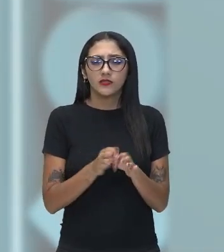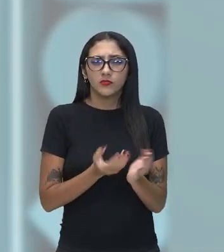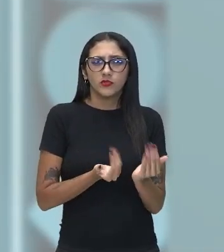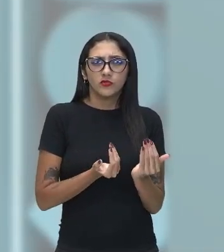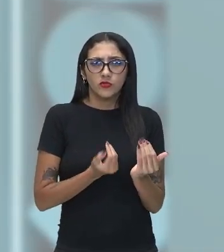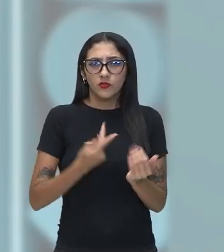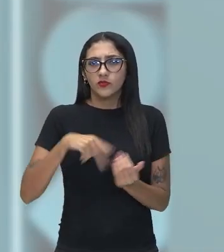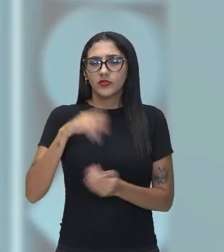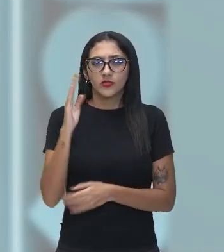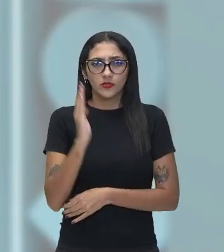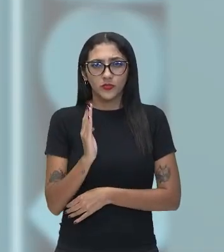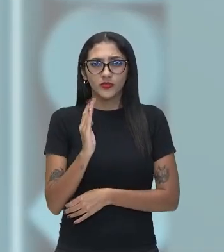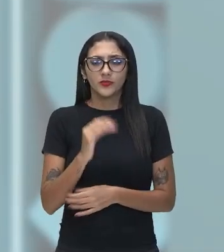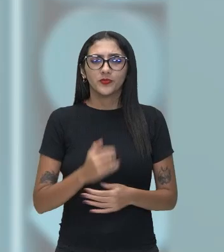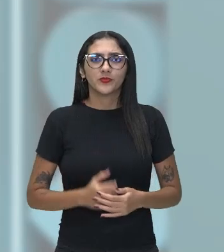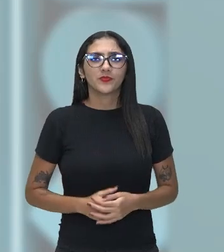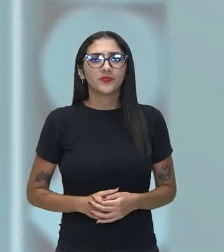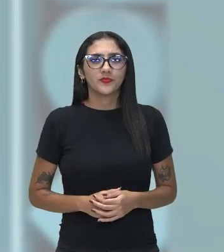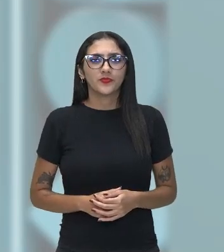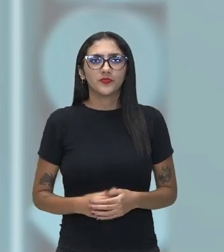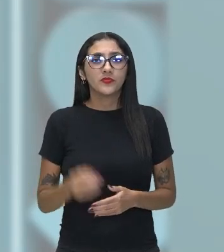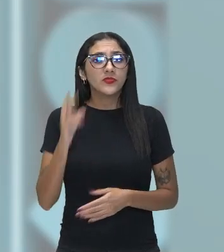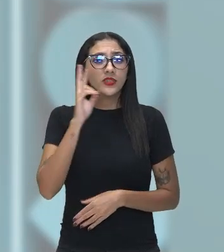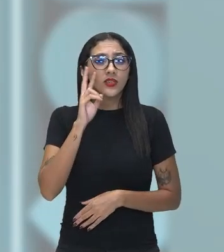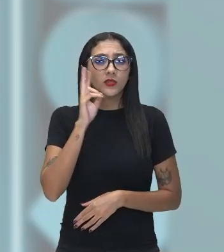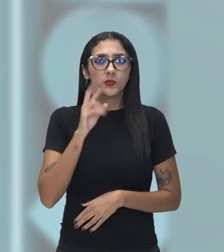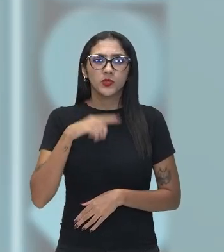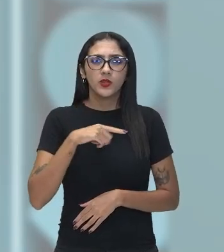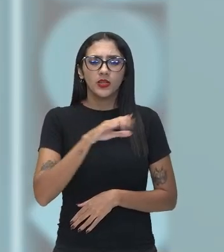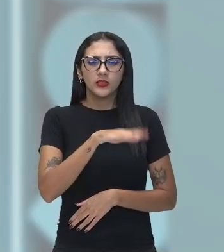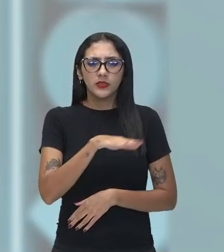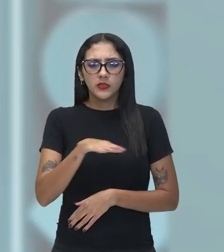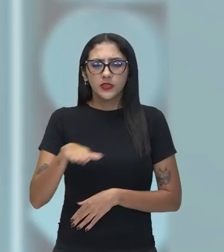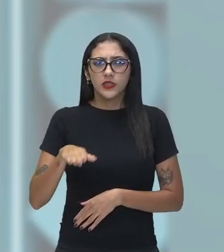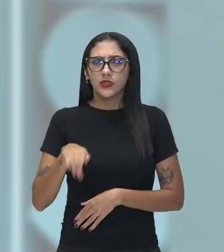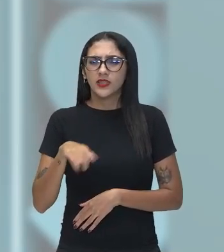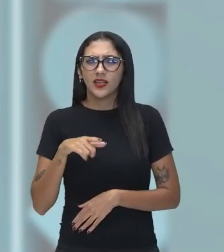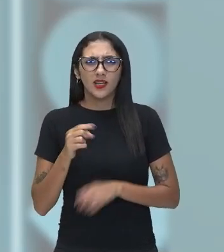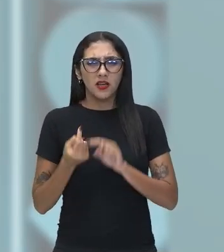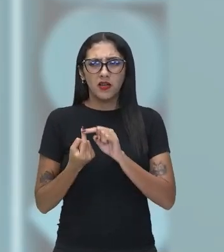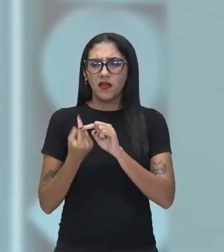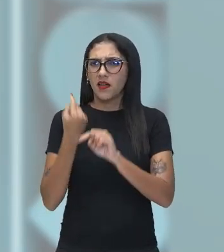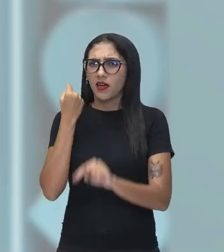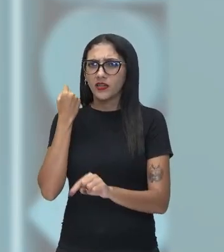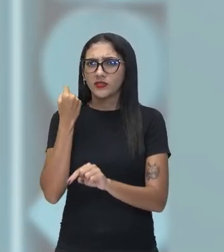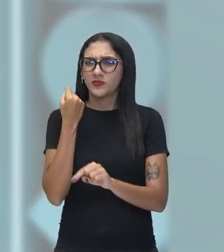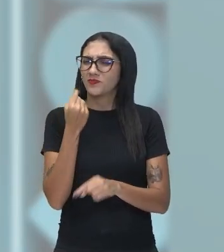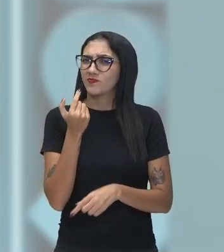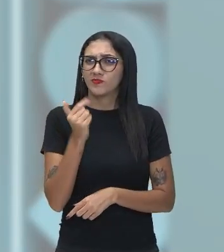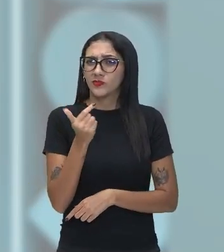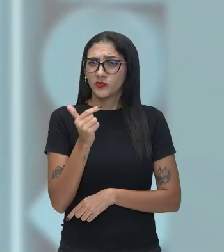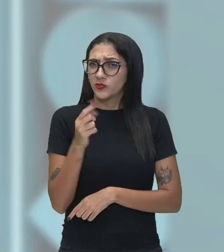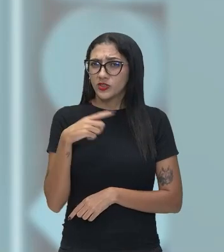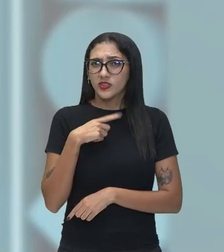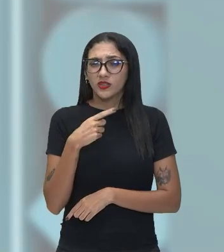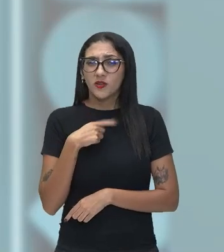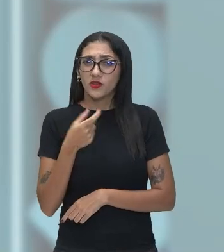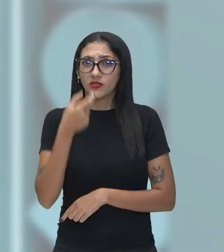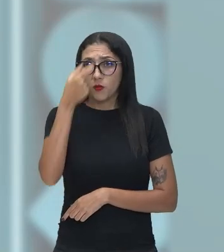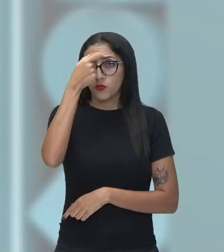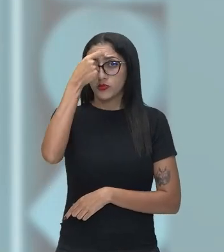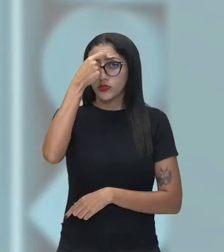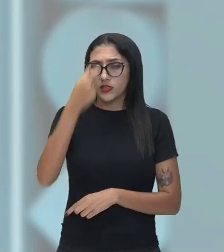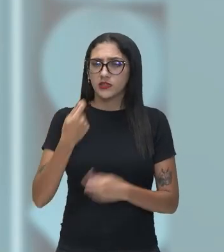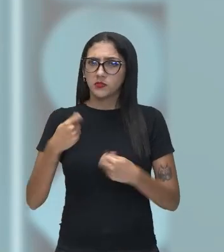no Brasil. Lembrando que essas crianças e adolescentes, elas não tinham essa concepção de proteção, de que